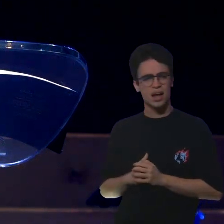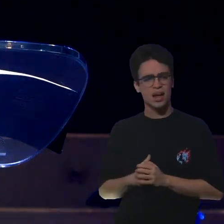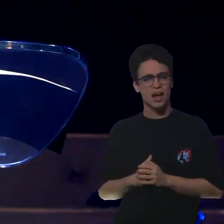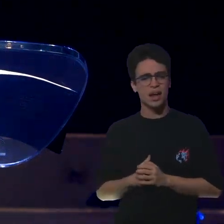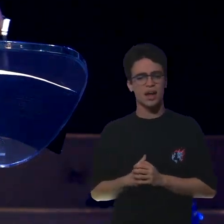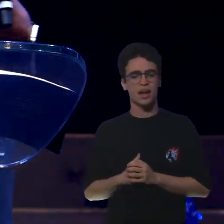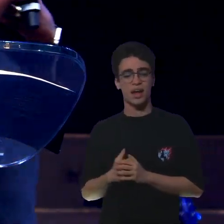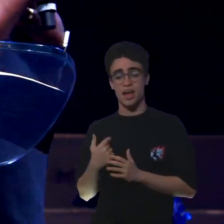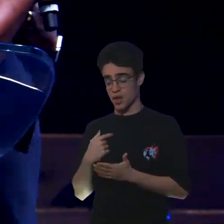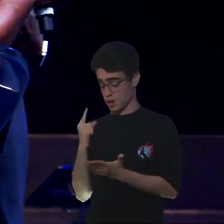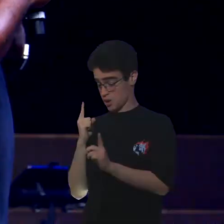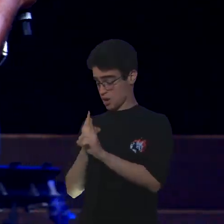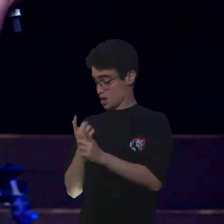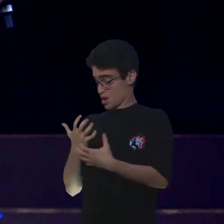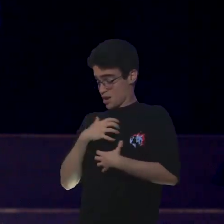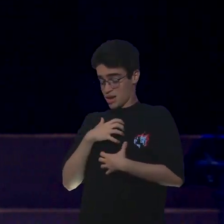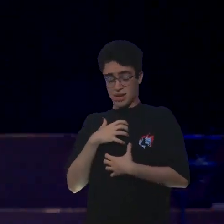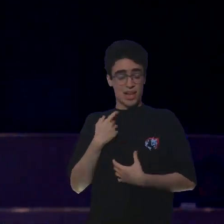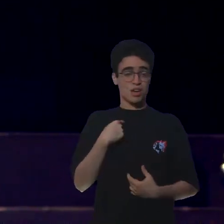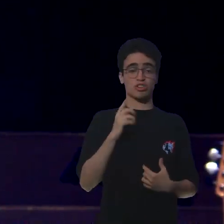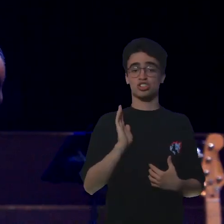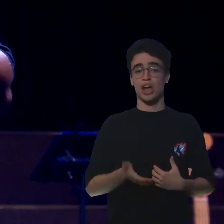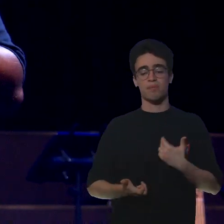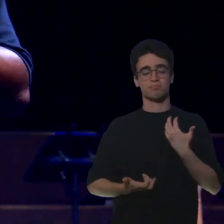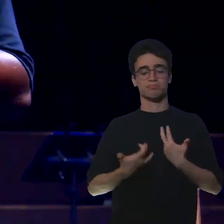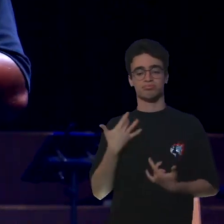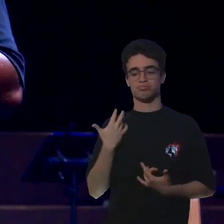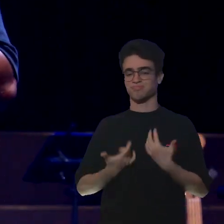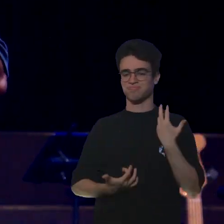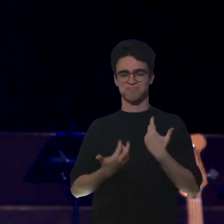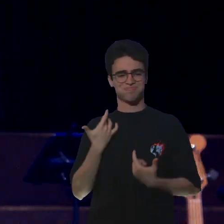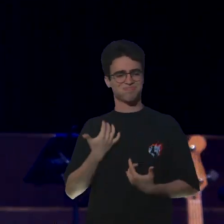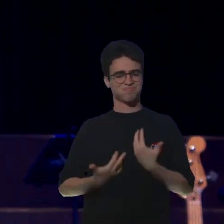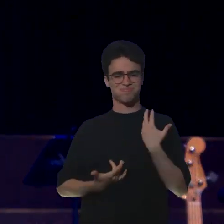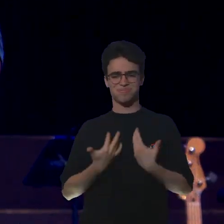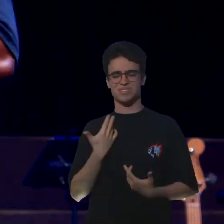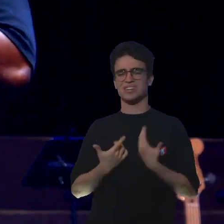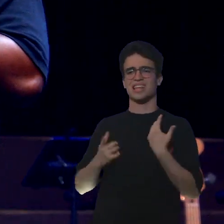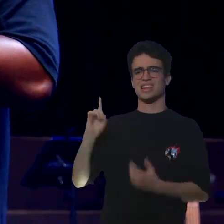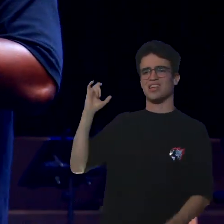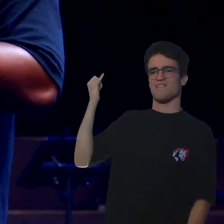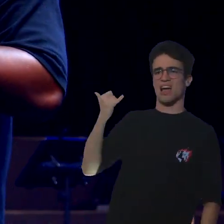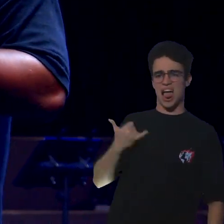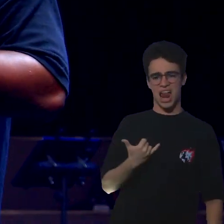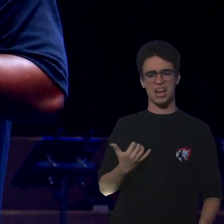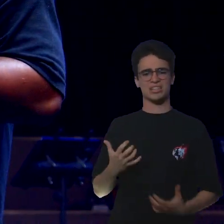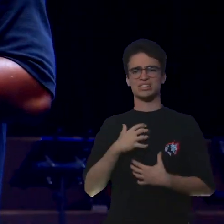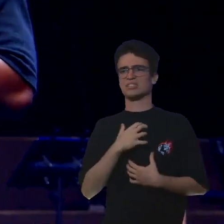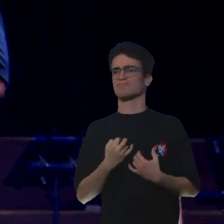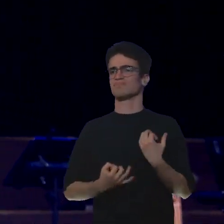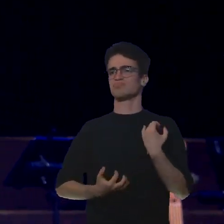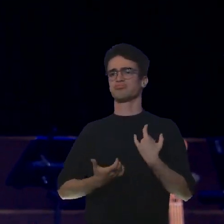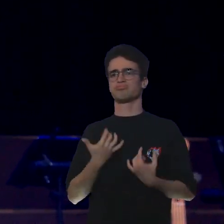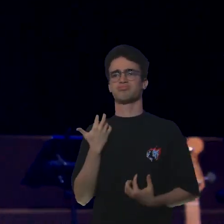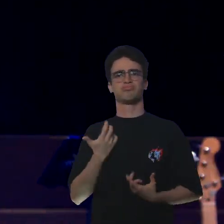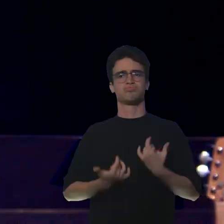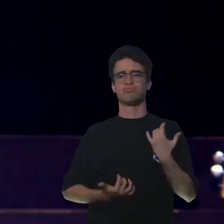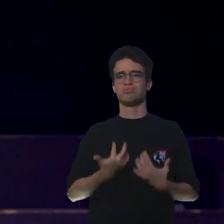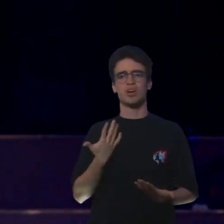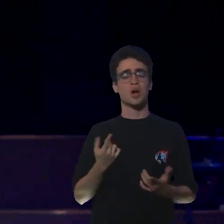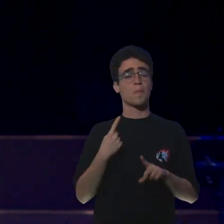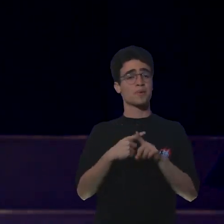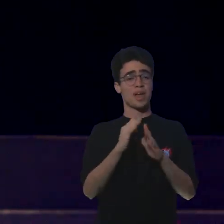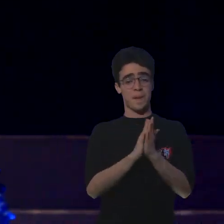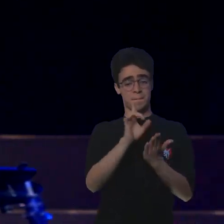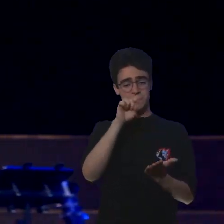Antes de eu chegar nesse verso, meu coração já estava queimando pela palavra que o Senhor estava falando comigo. Porque a palavra ela é